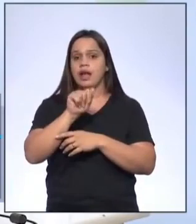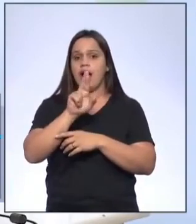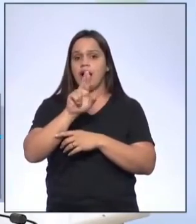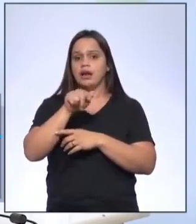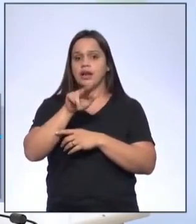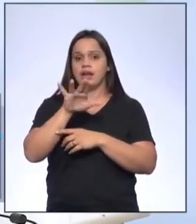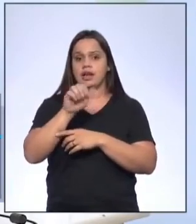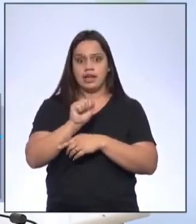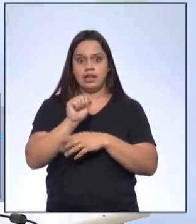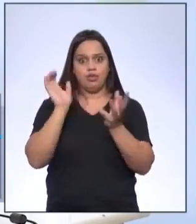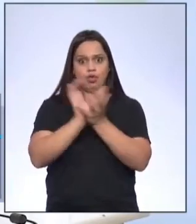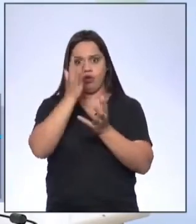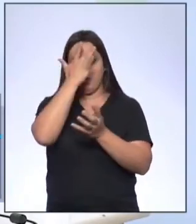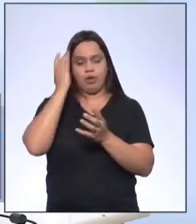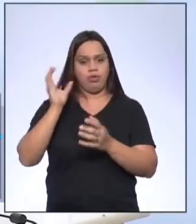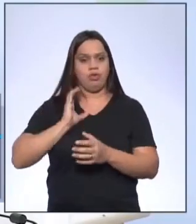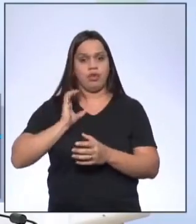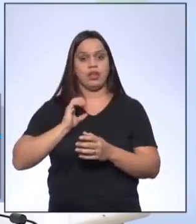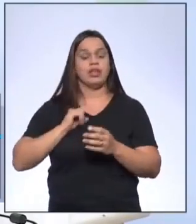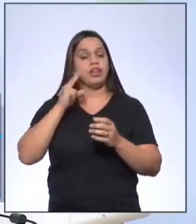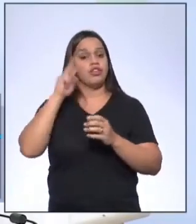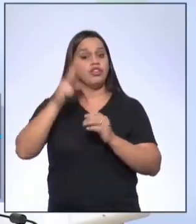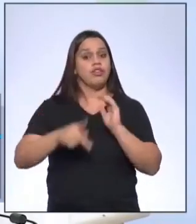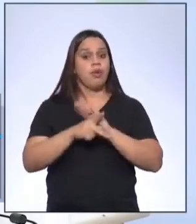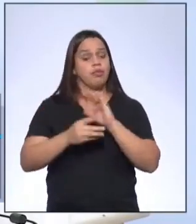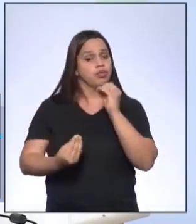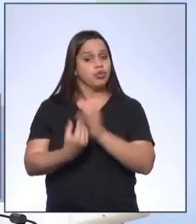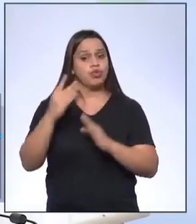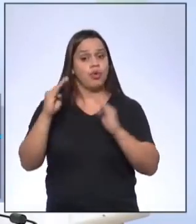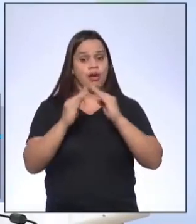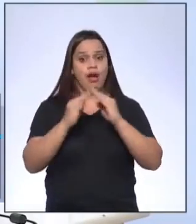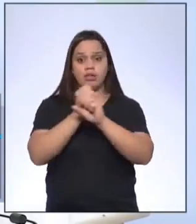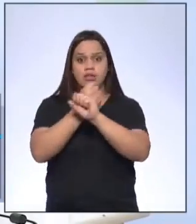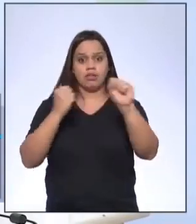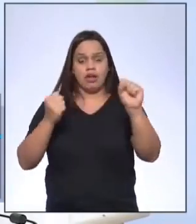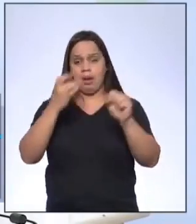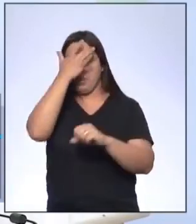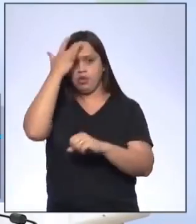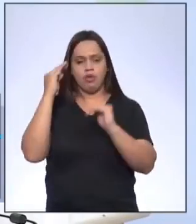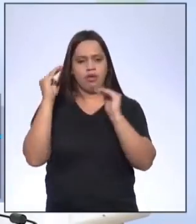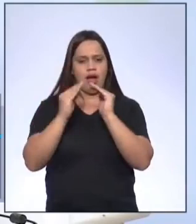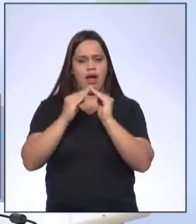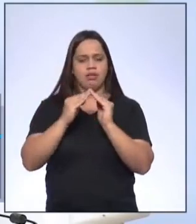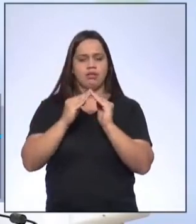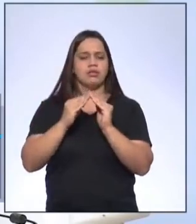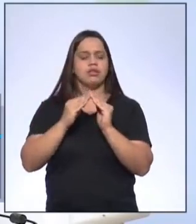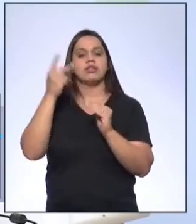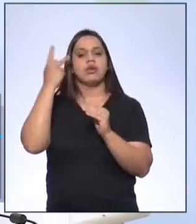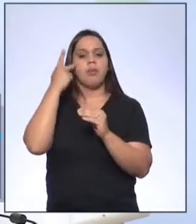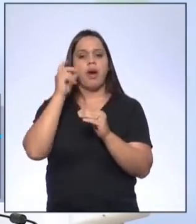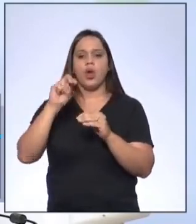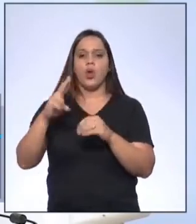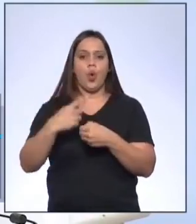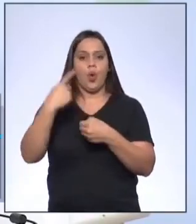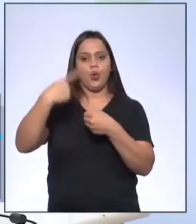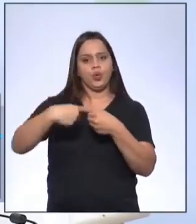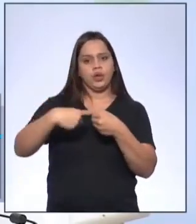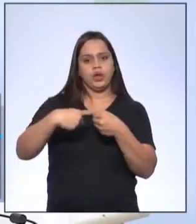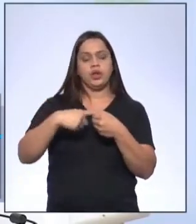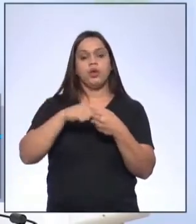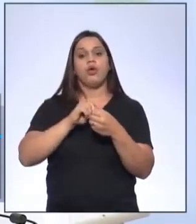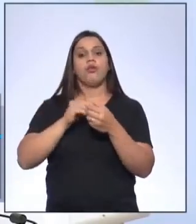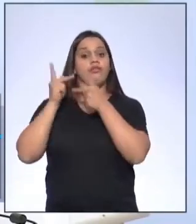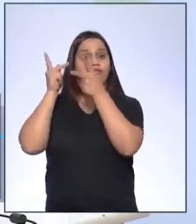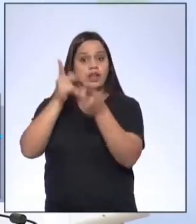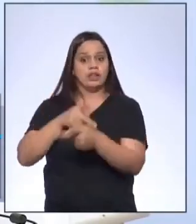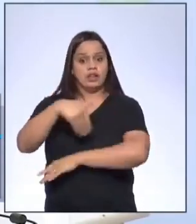grandes casarões, as grandes moradias. Se vocês, para quem mora aqui em São Paulo, quem mora no interior, quiser visitar, pode ver lá e vai passar pela Paulista e vai